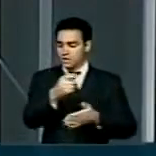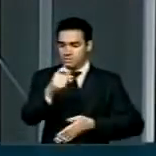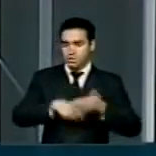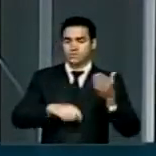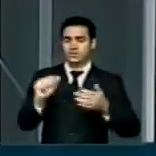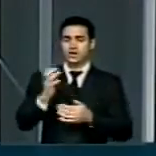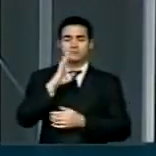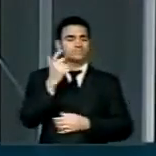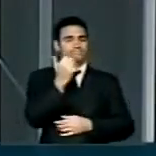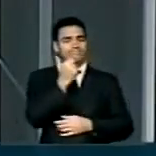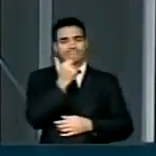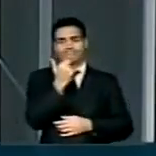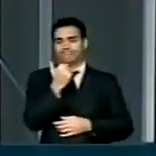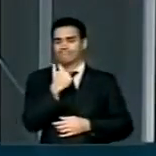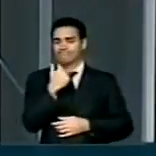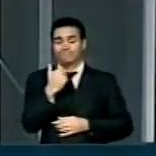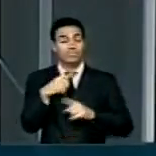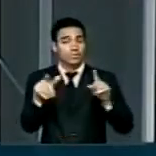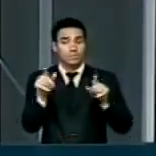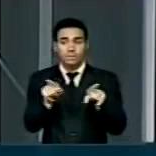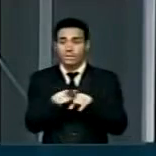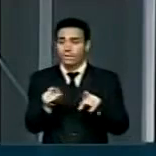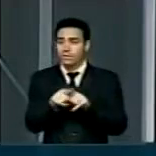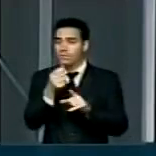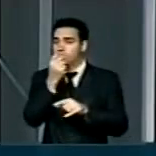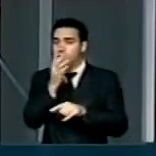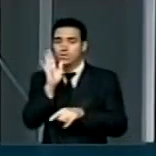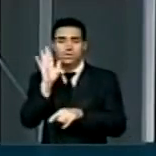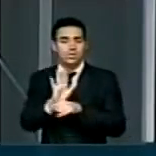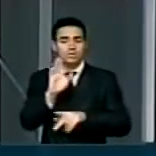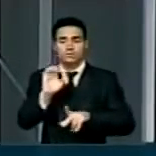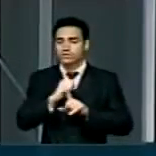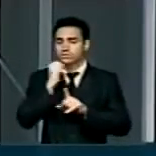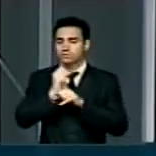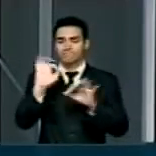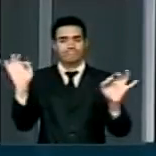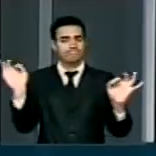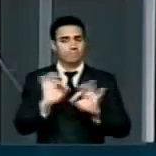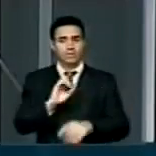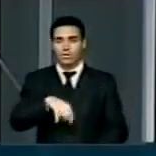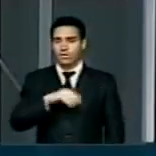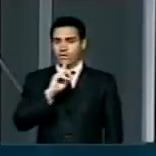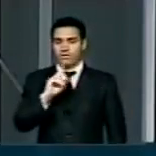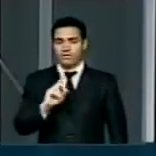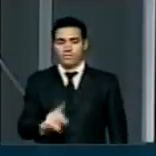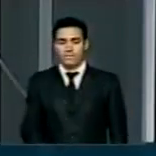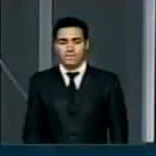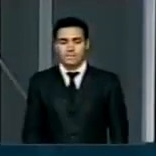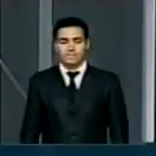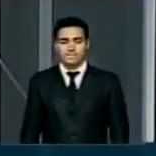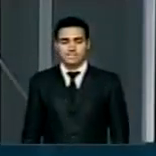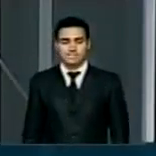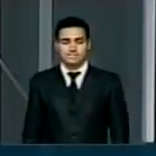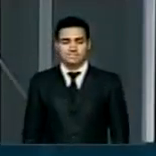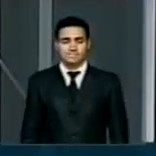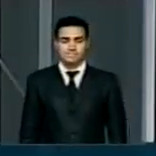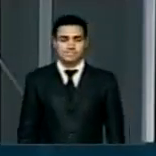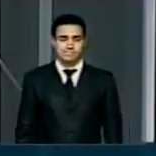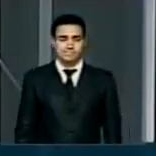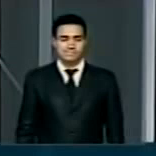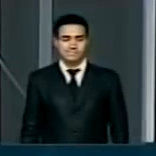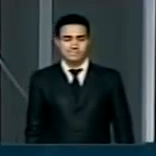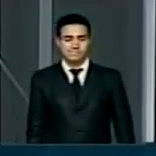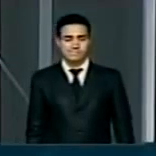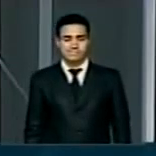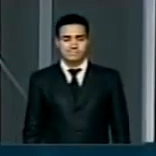não traz nenhum benefício para a sociedade brasileira, sem dúvida nenhuma. Eu, com a permissão de Vossa